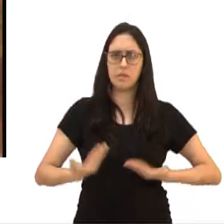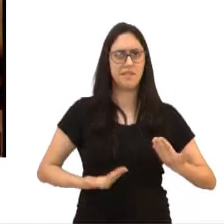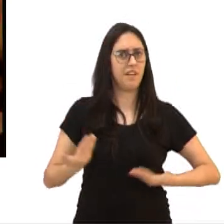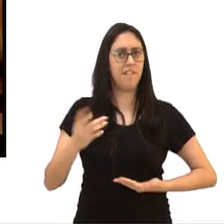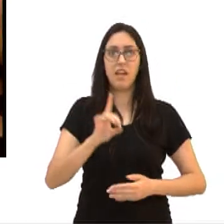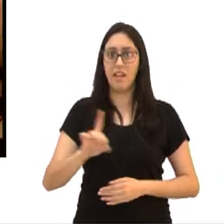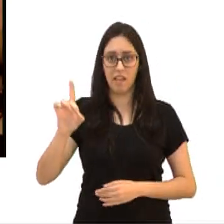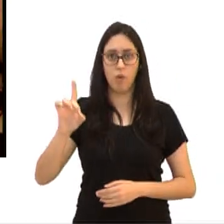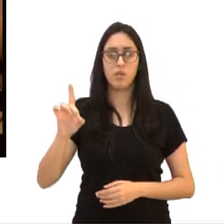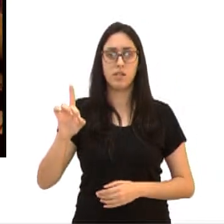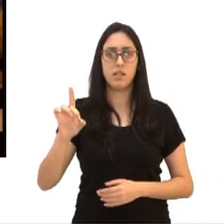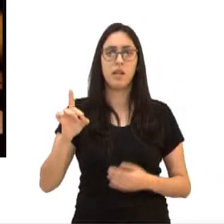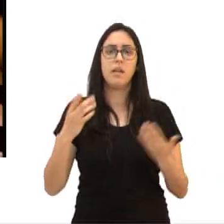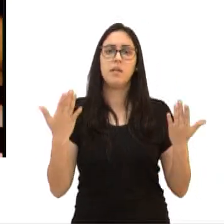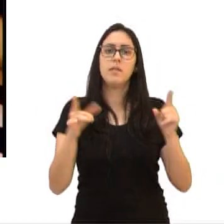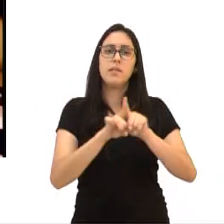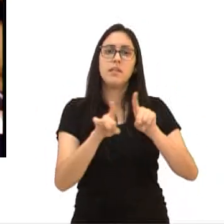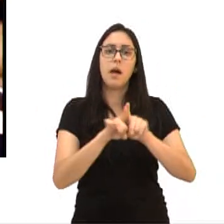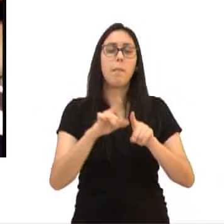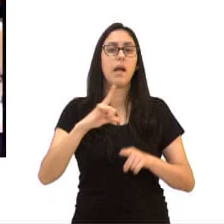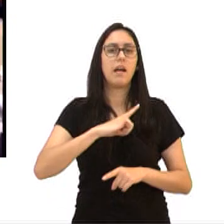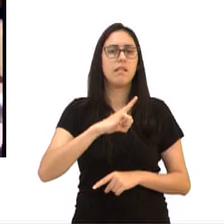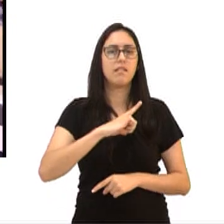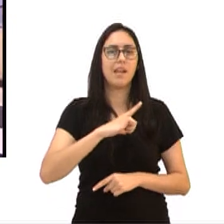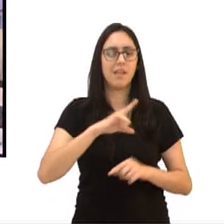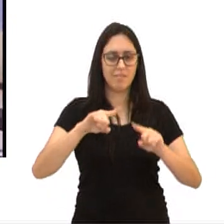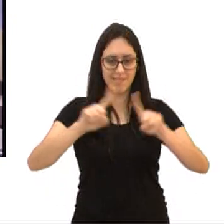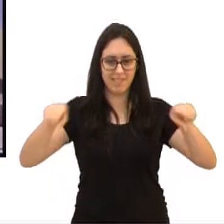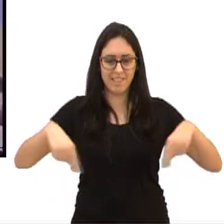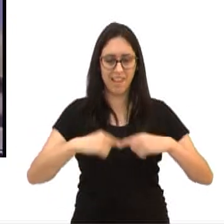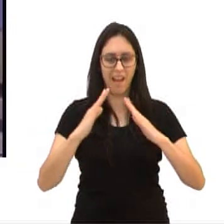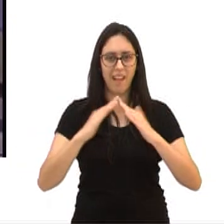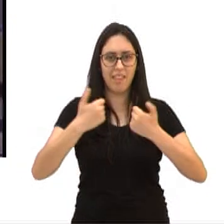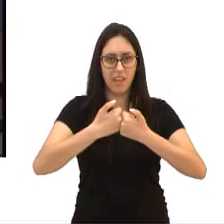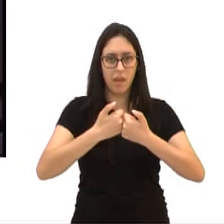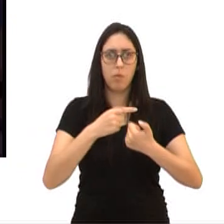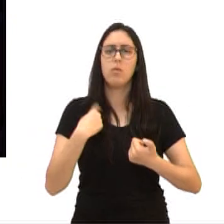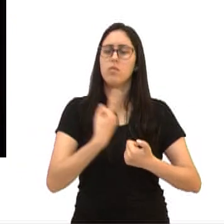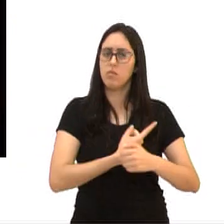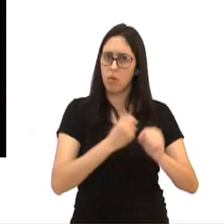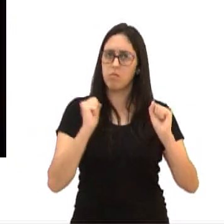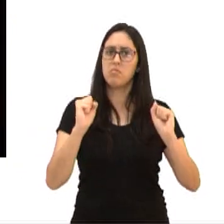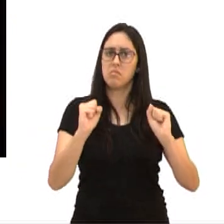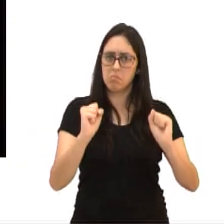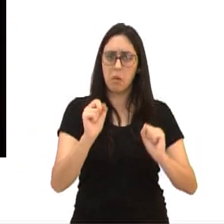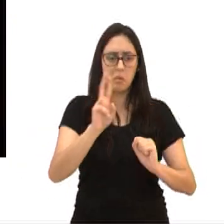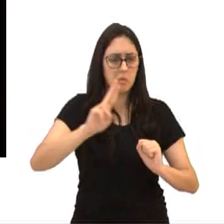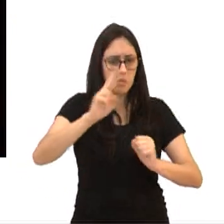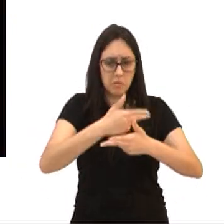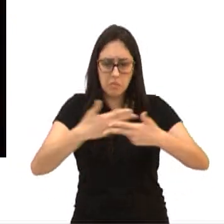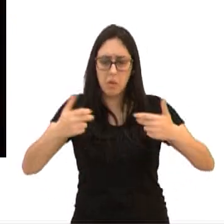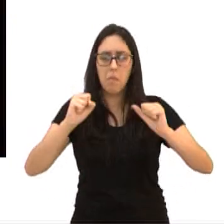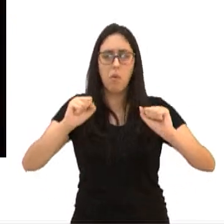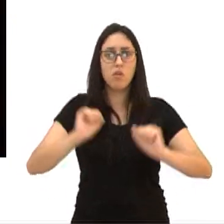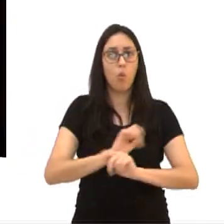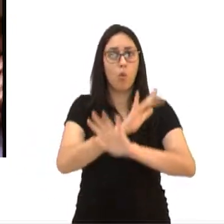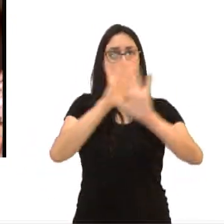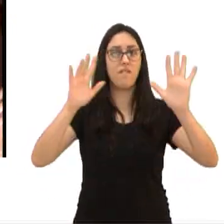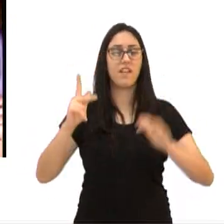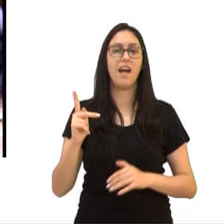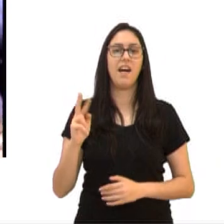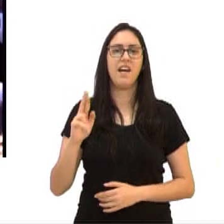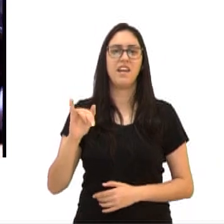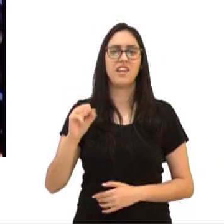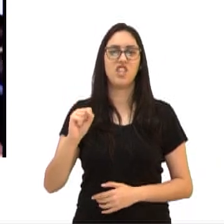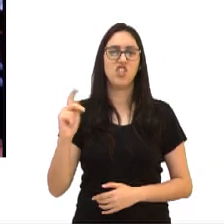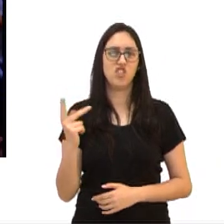Na sala do templo tem alguns instrumentos que usamos para cantar o Mahamantra e outros mantras que glorificam a Krishna. Os